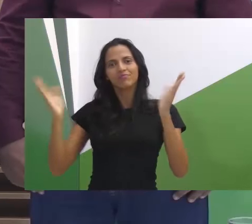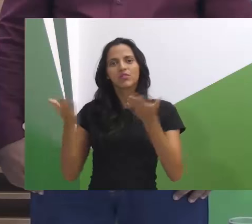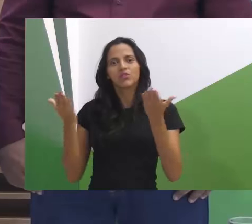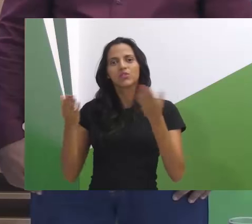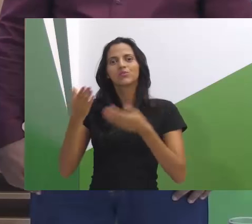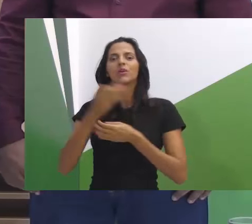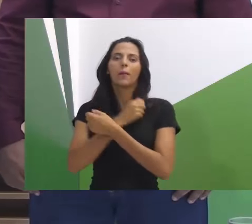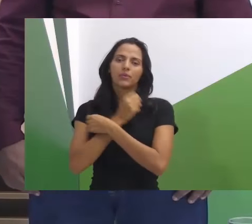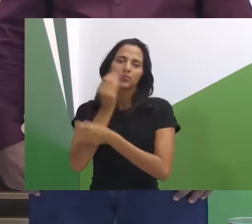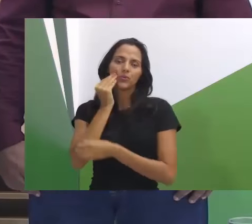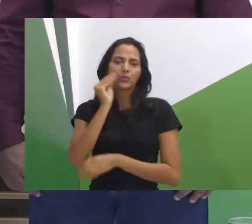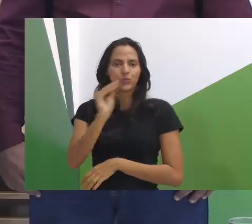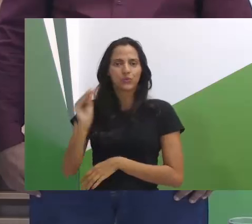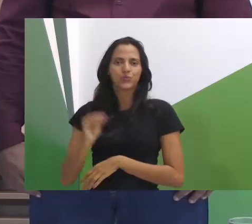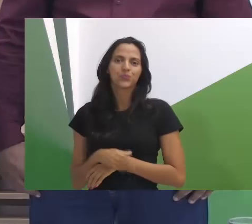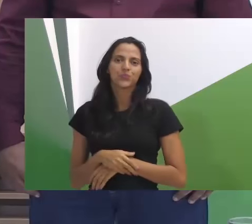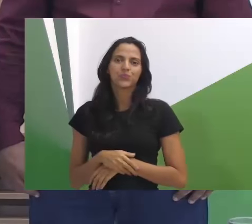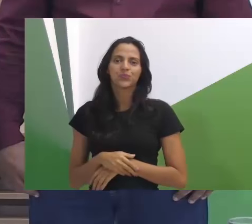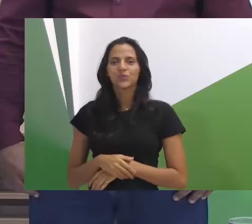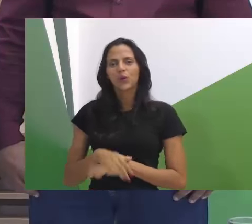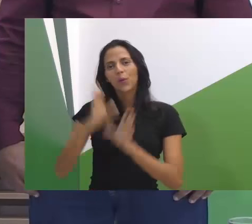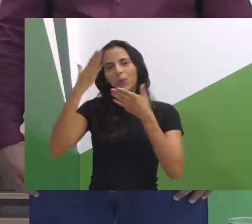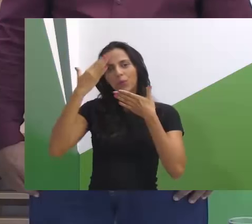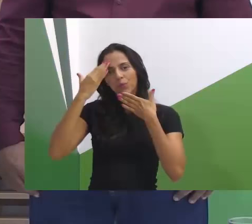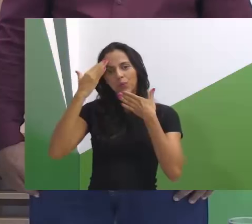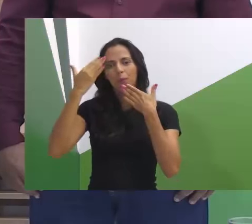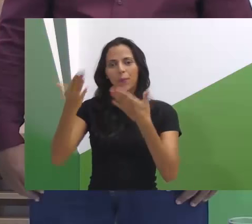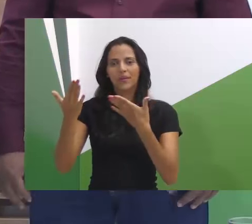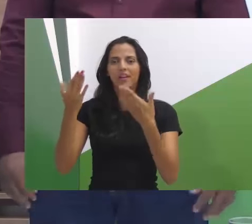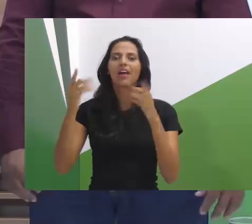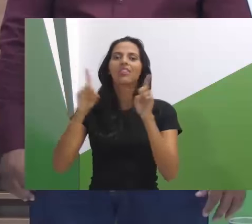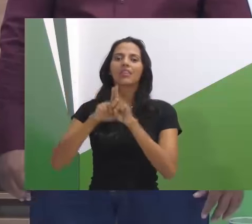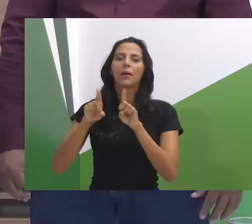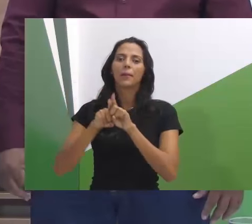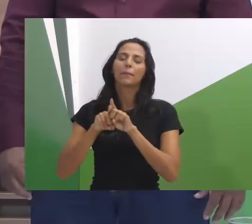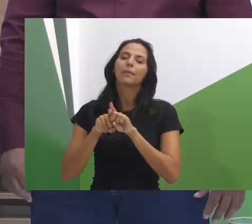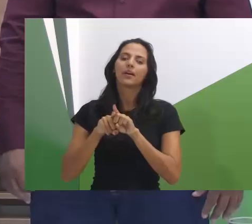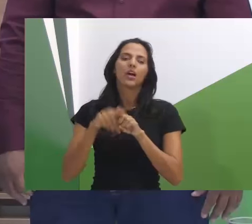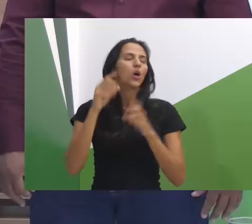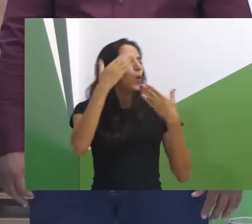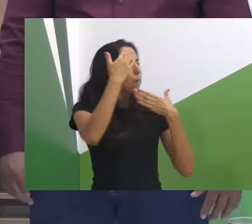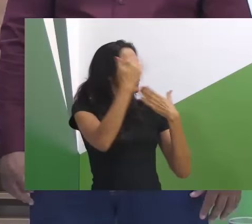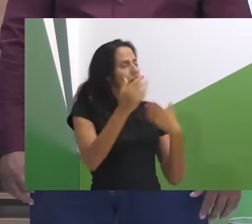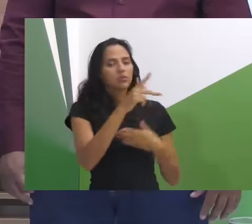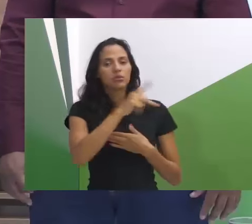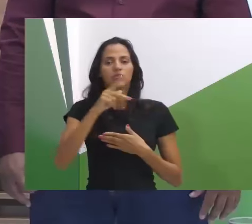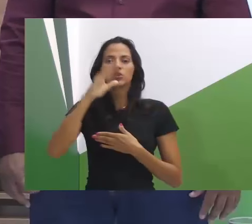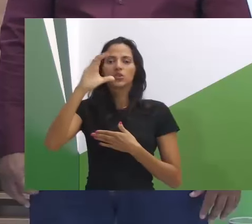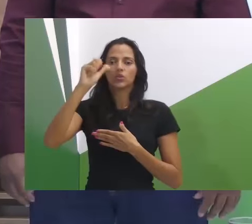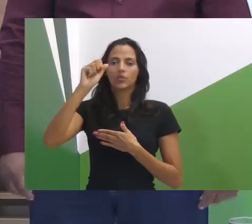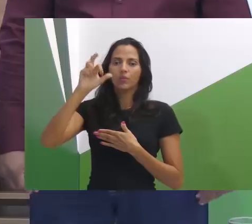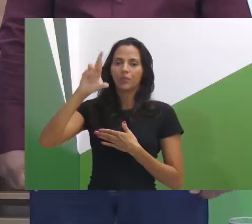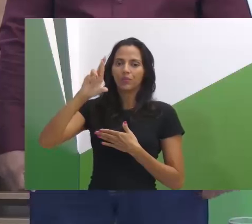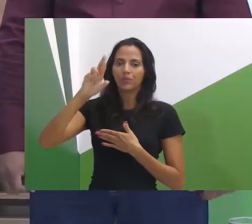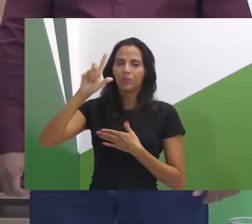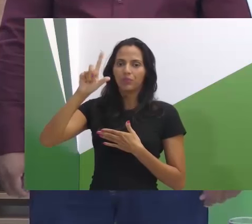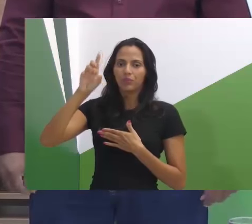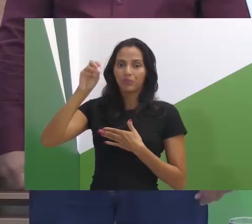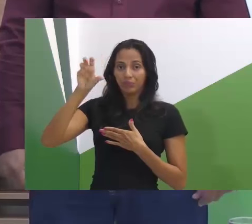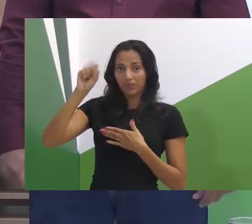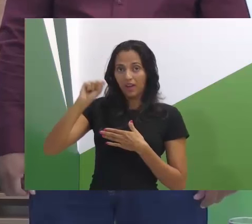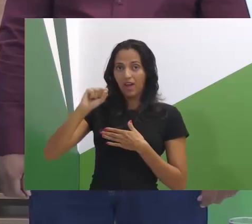um beijo a todos Muito obrigado E agora fiquem com vocês aí Obrigado professor Carlos Wagner Isso professor, vão lá alunos